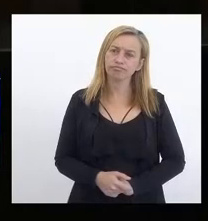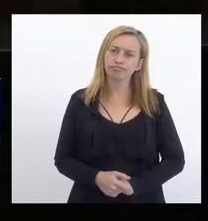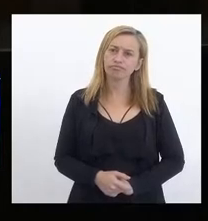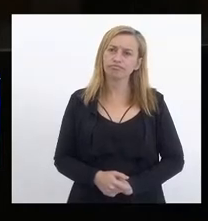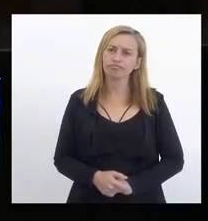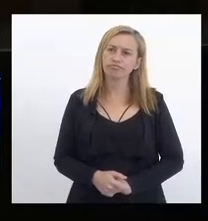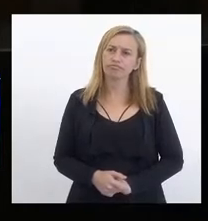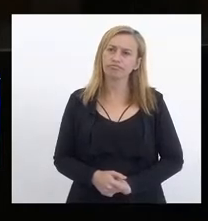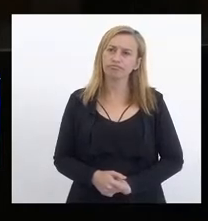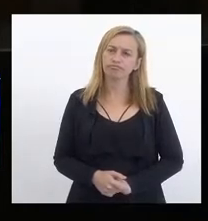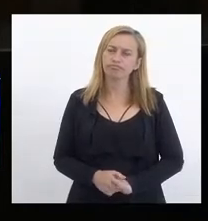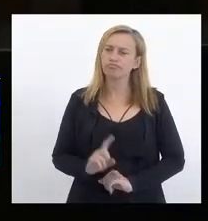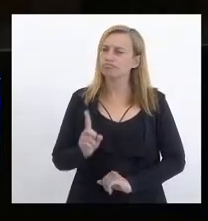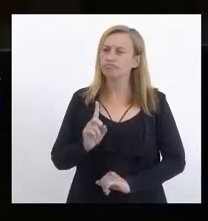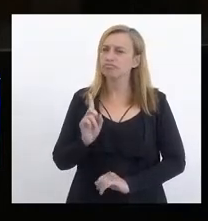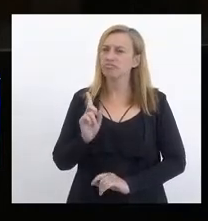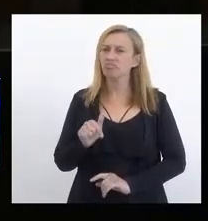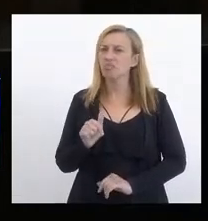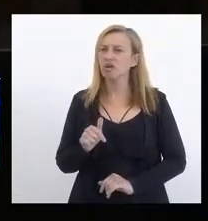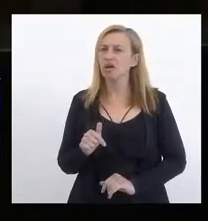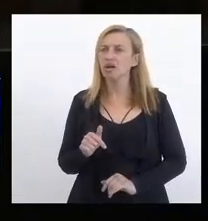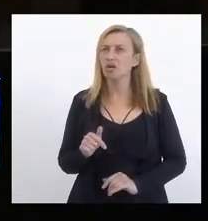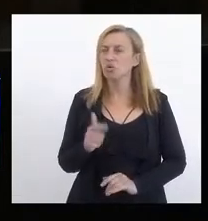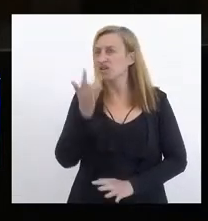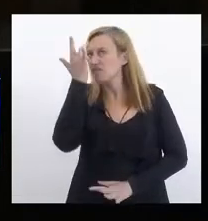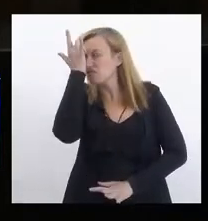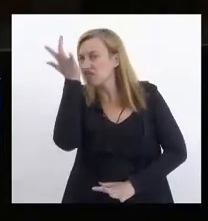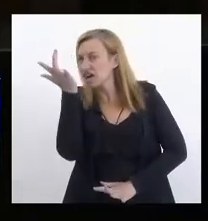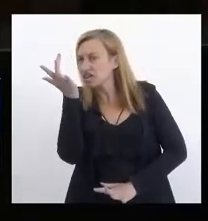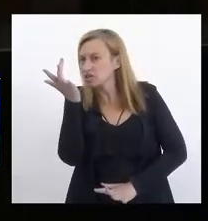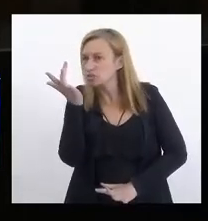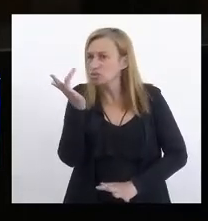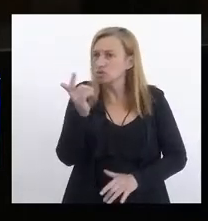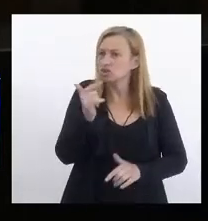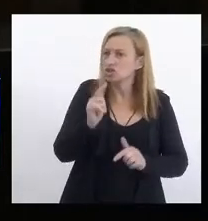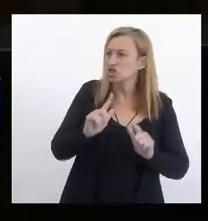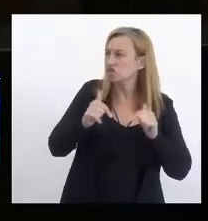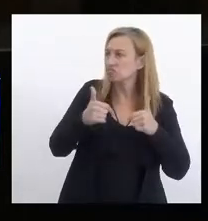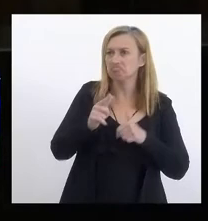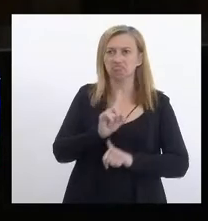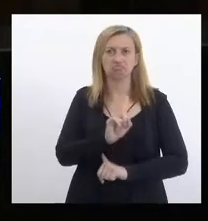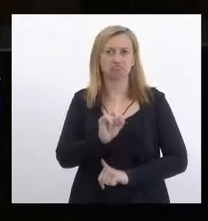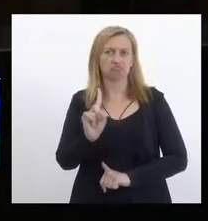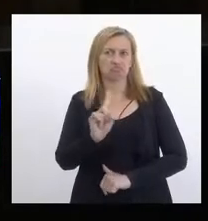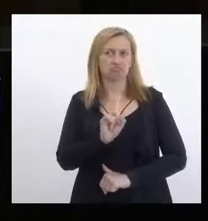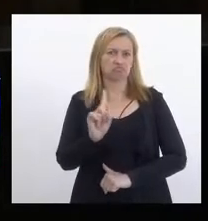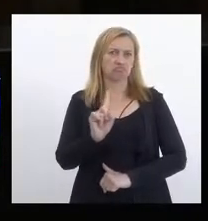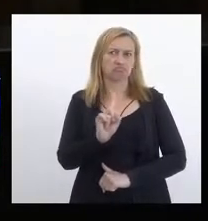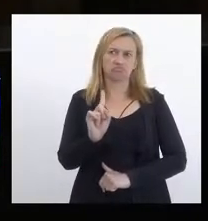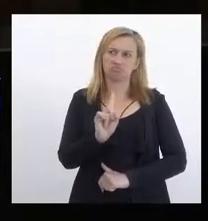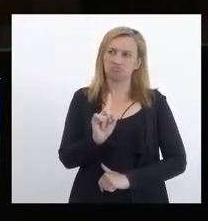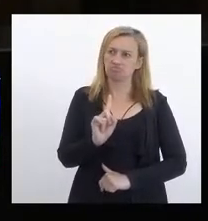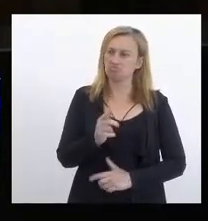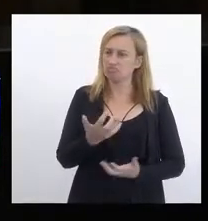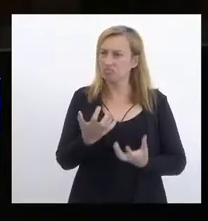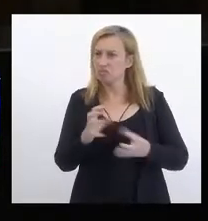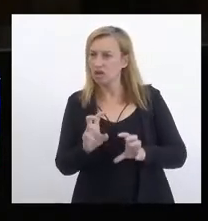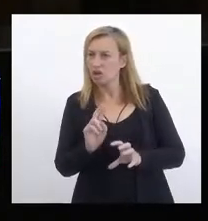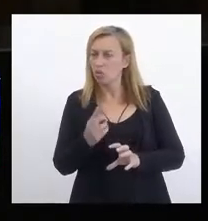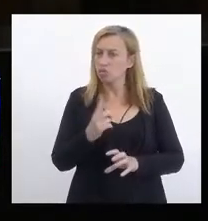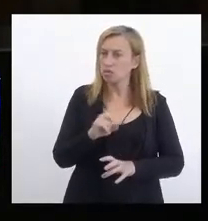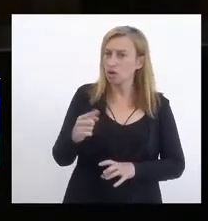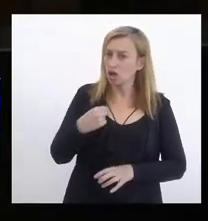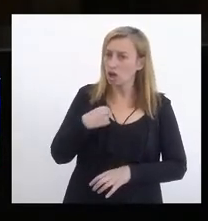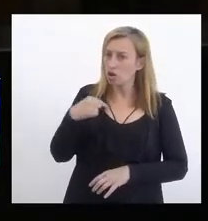aí não é um aspecto tão fácil de se trabalhar. Não é? Quer dizer, quer queira, quer não queira, eu moro